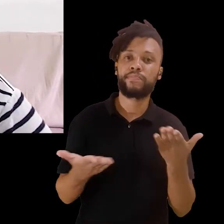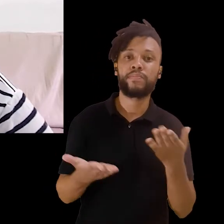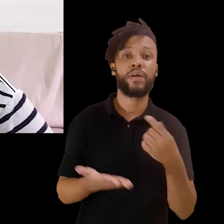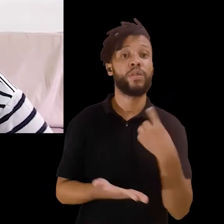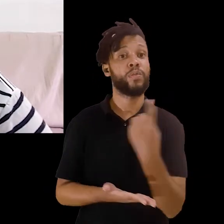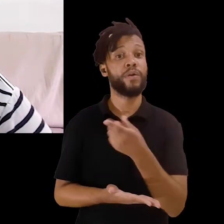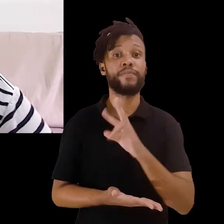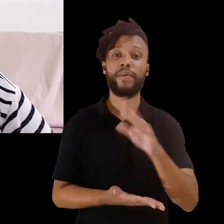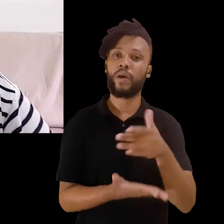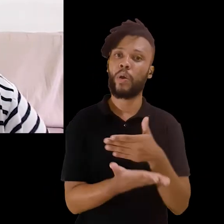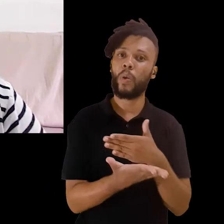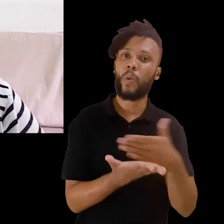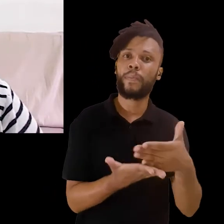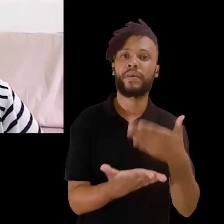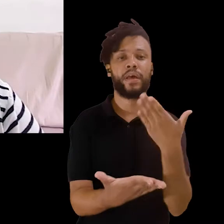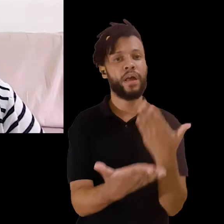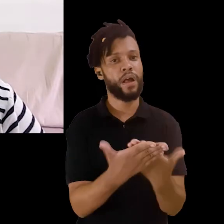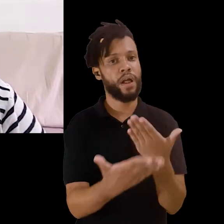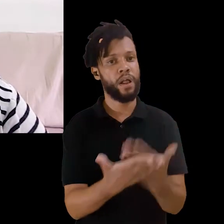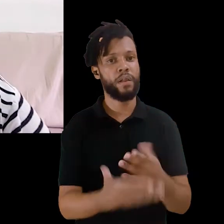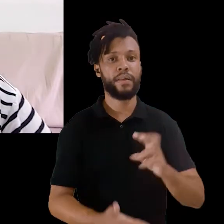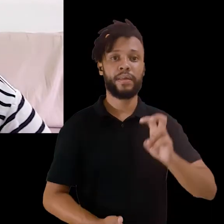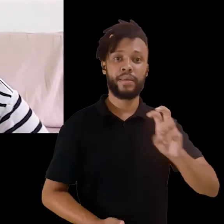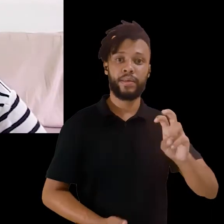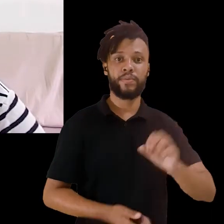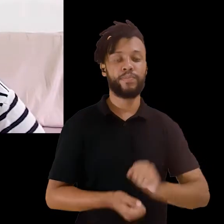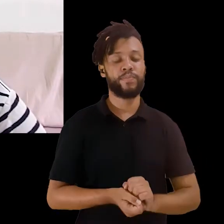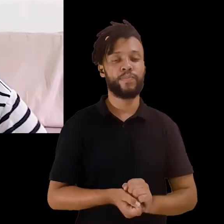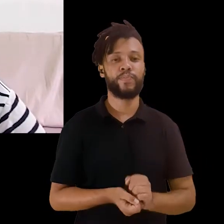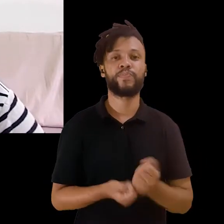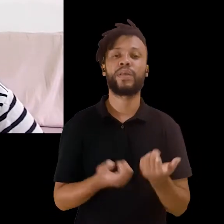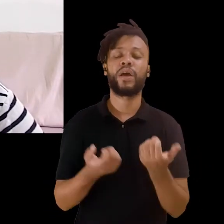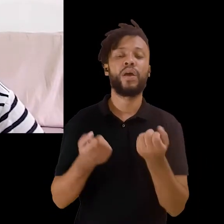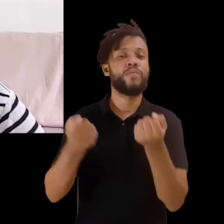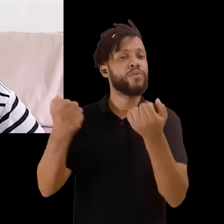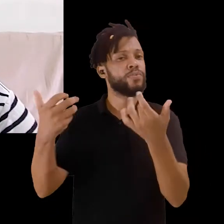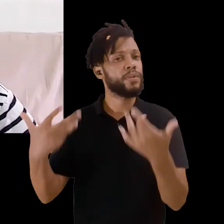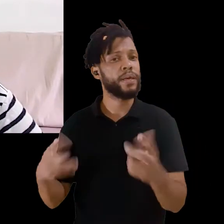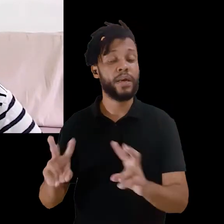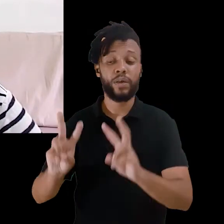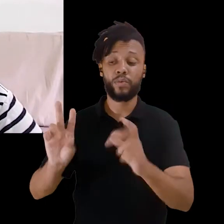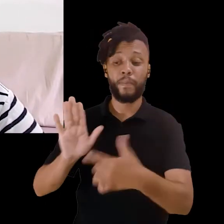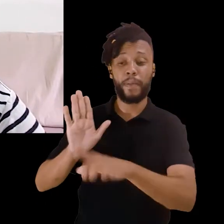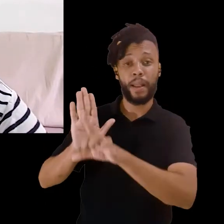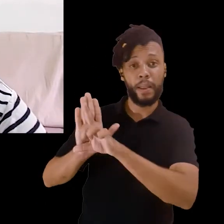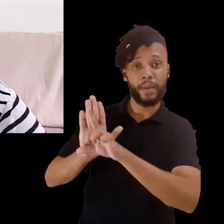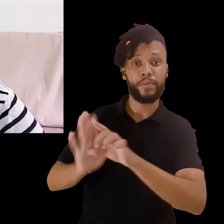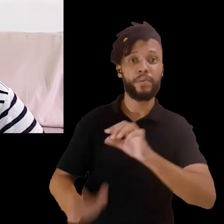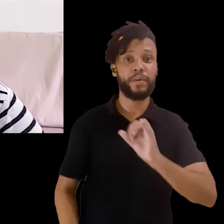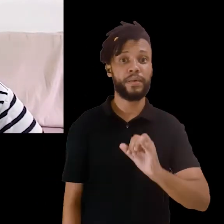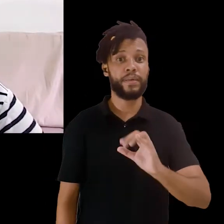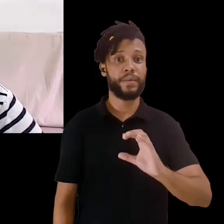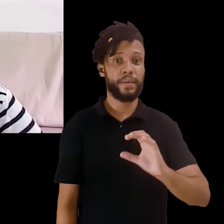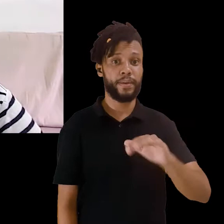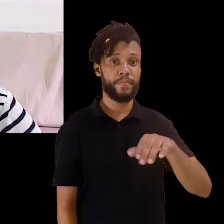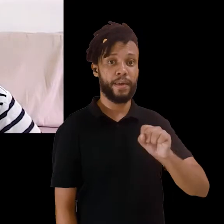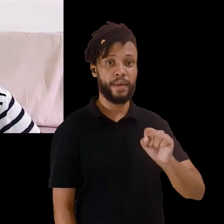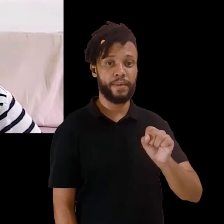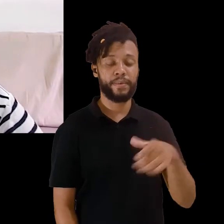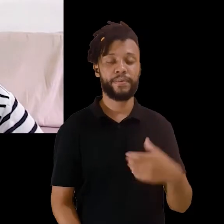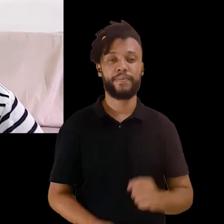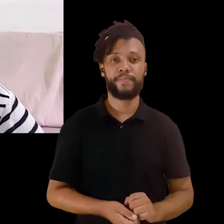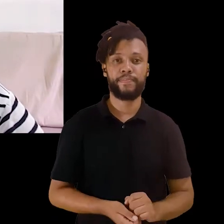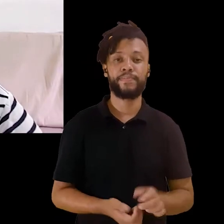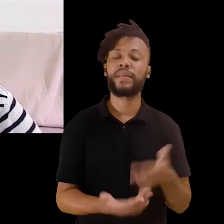Pessoal, vamos começar hoje a aula 5, onde eu vou falar da lei do ICMS. Na aula anterior, eu fiz